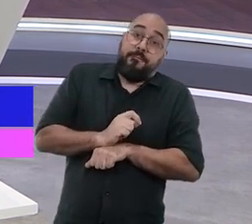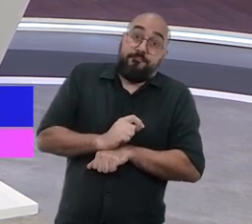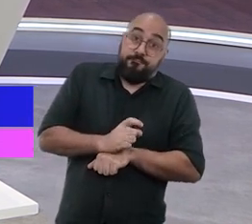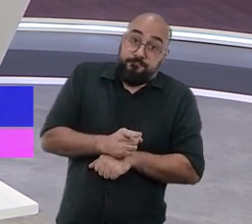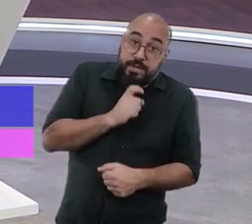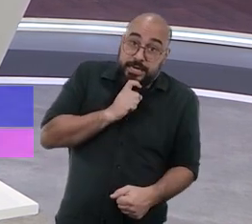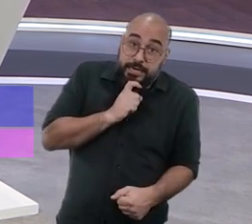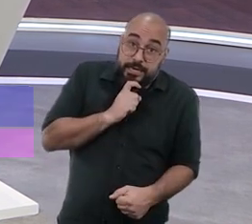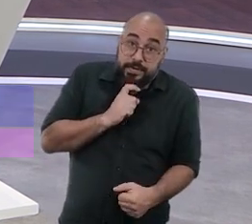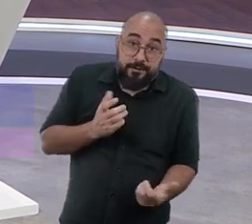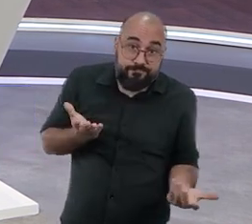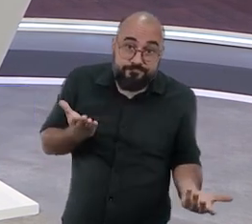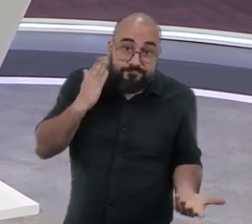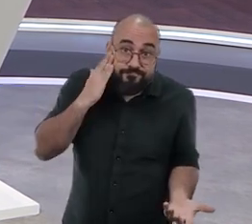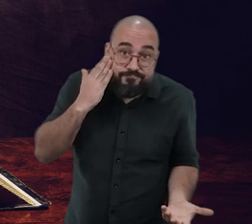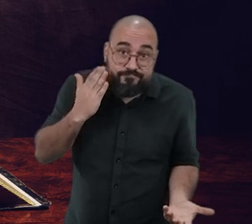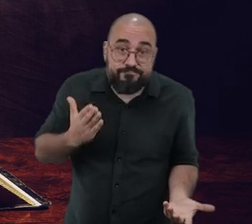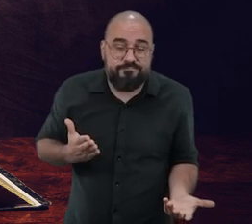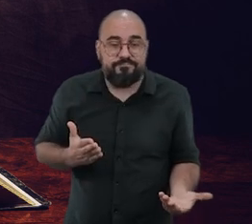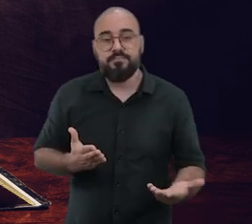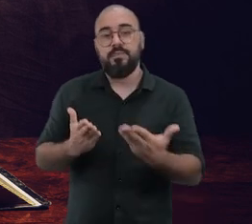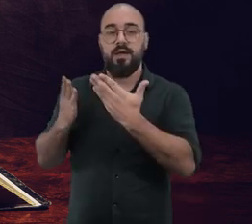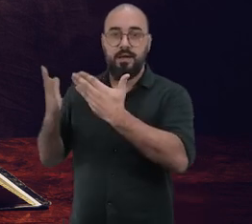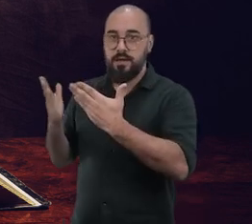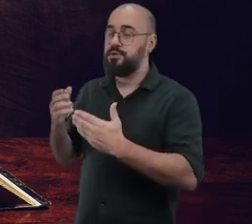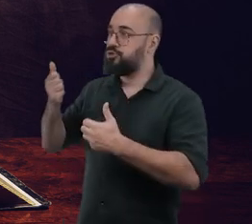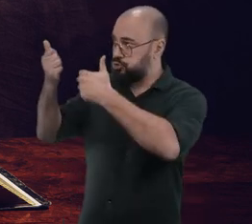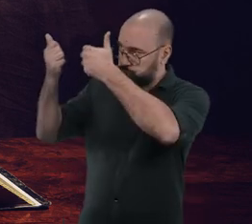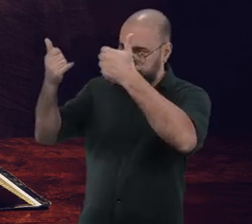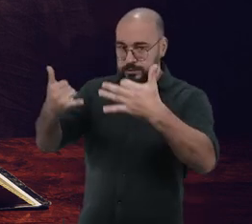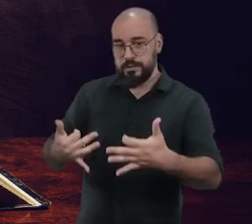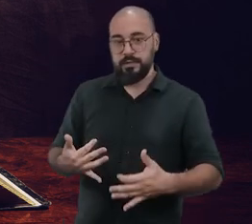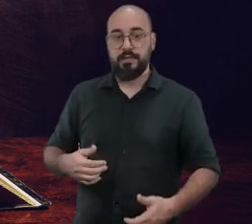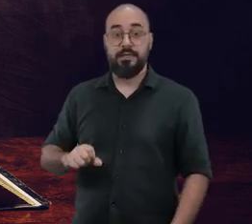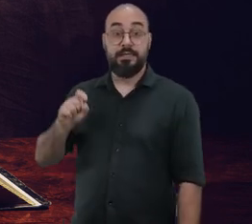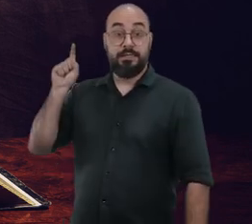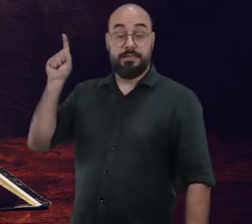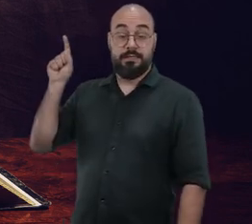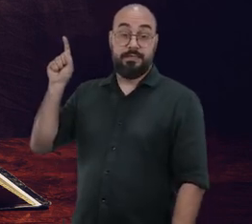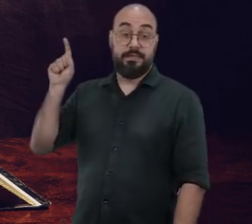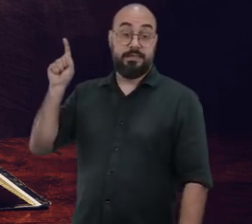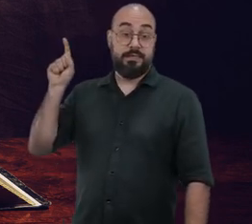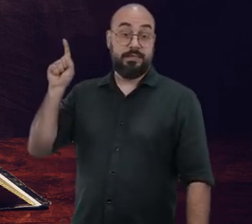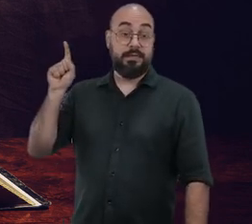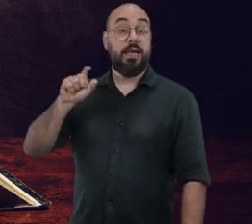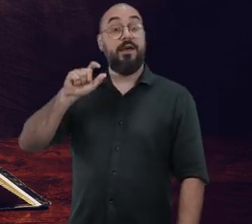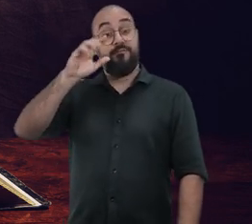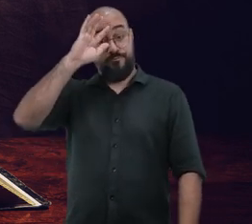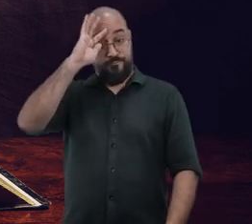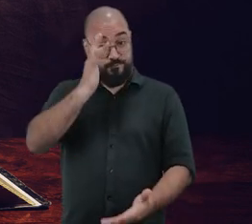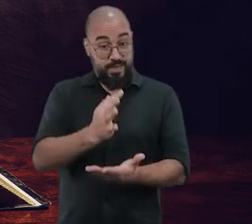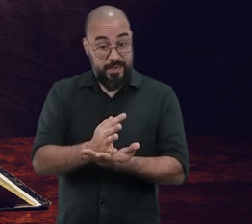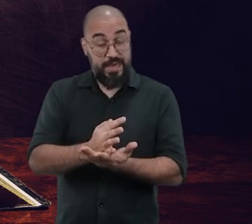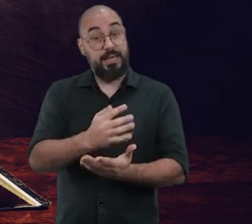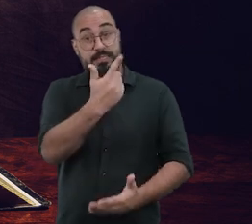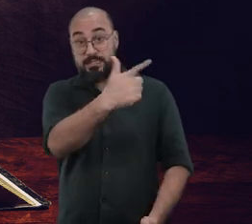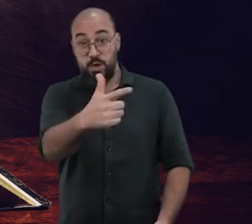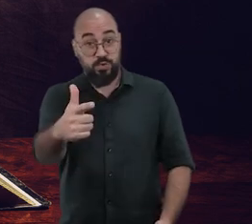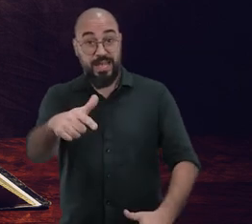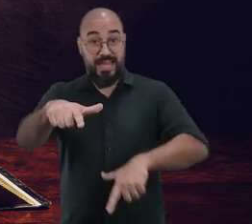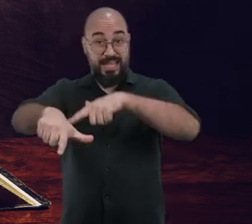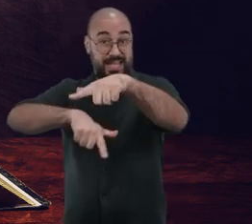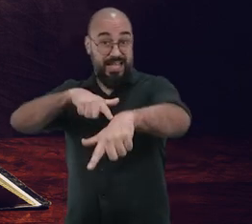seguinte indicação bíblica. Assim também a fé, se não tiver obras, por si só